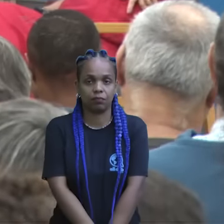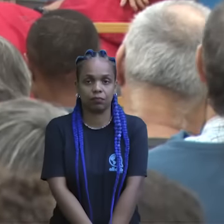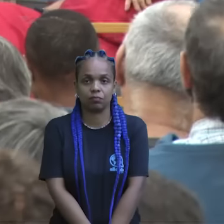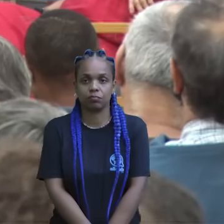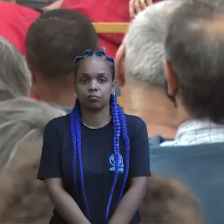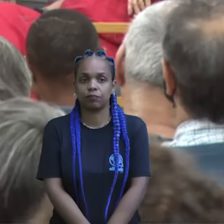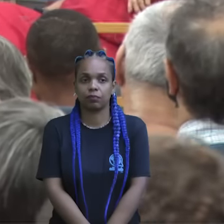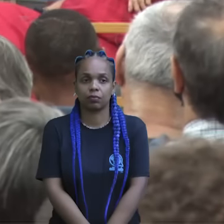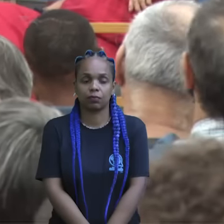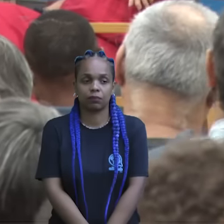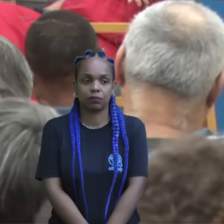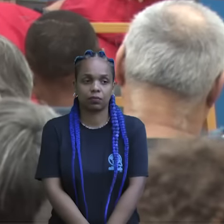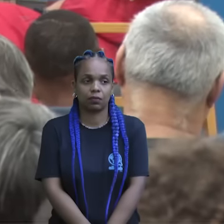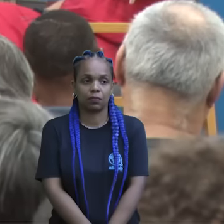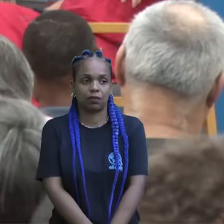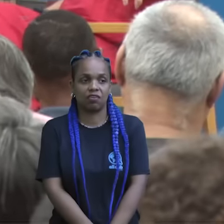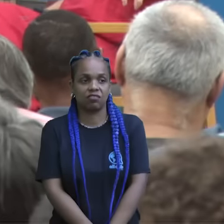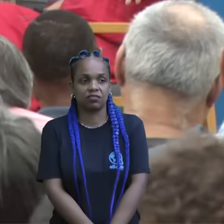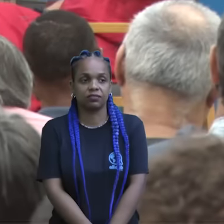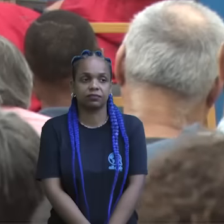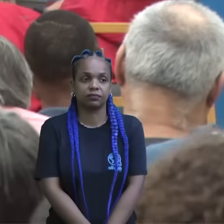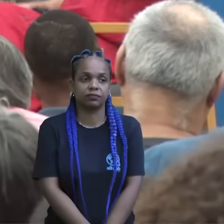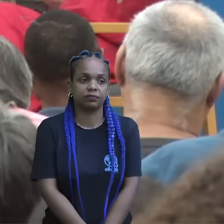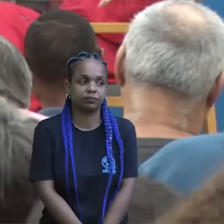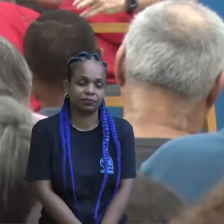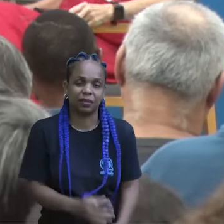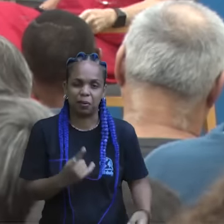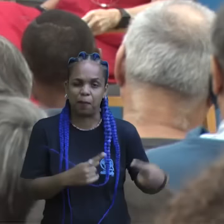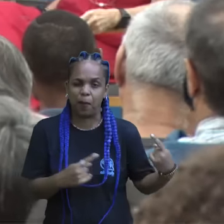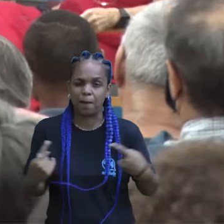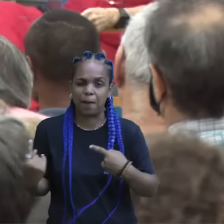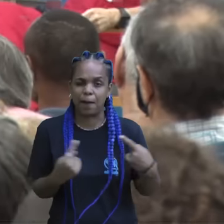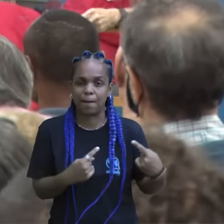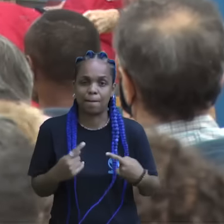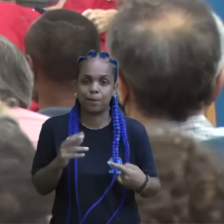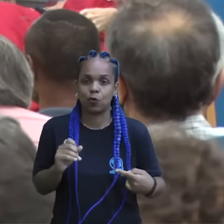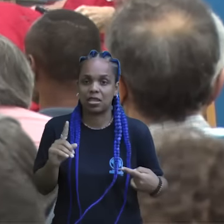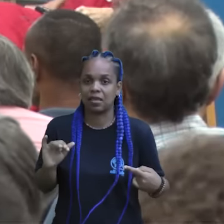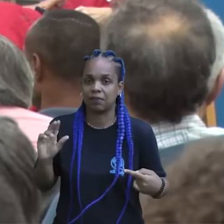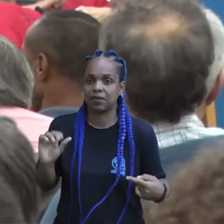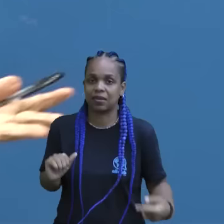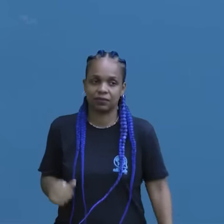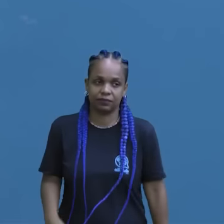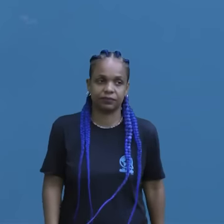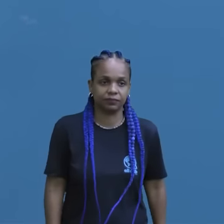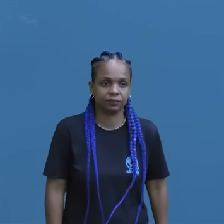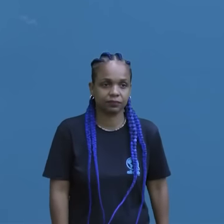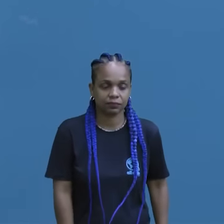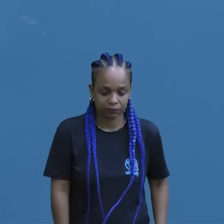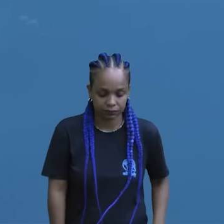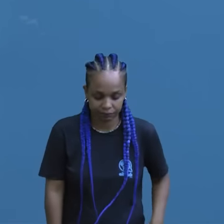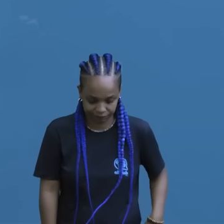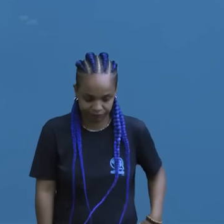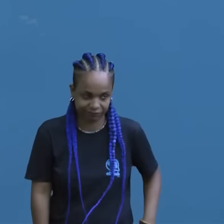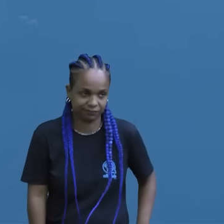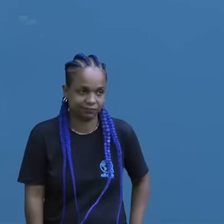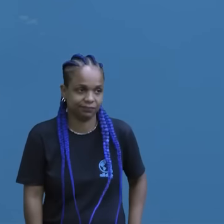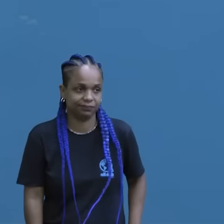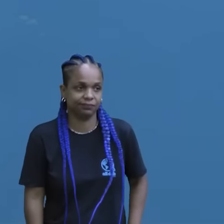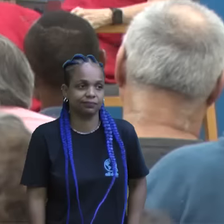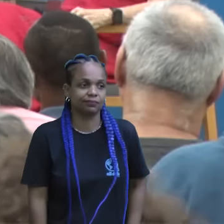Agora, a Conceição é mais complicado. Vou falar. E são dois estilos tão completamente diferentes. Eu acho que tem uma linguagem.